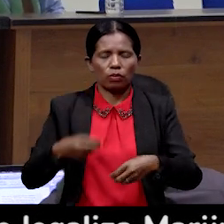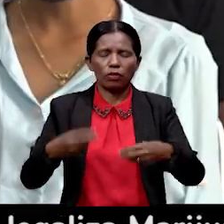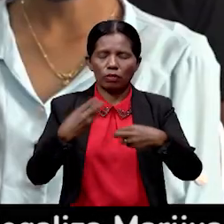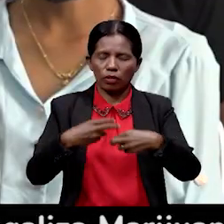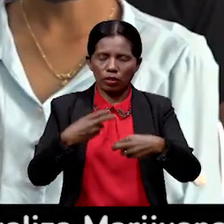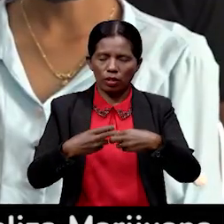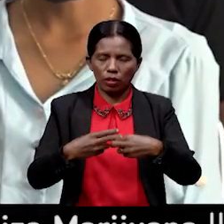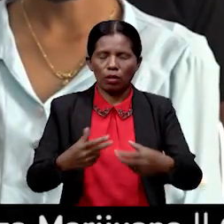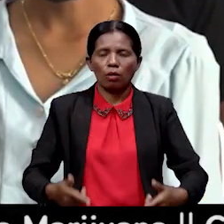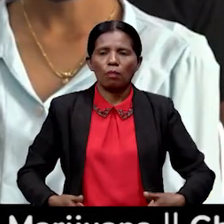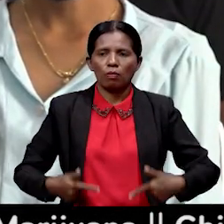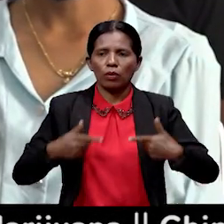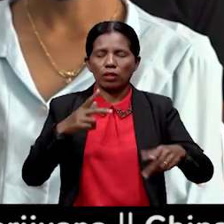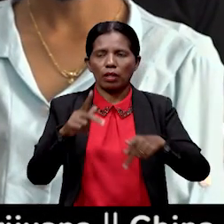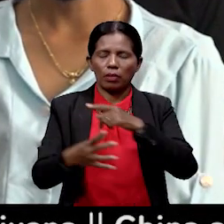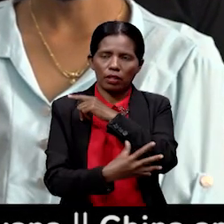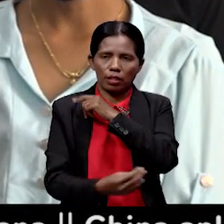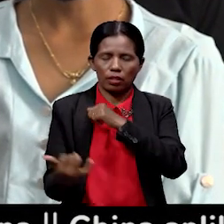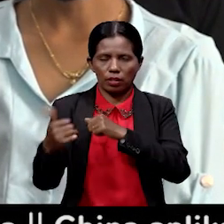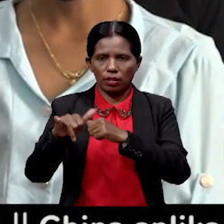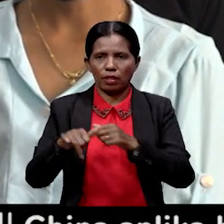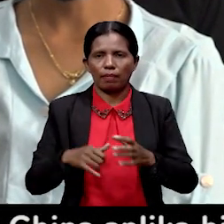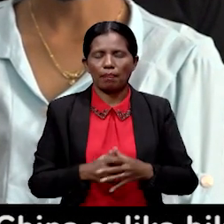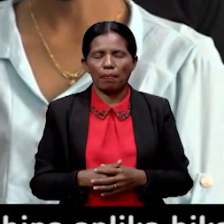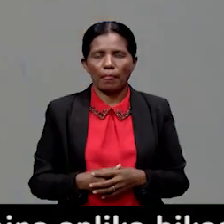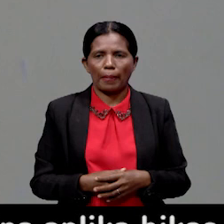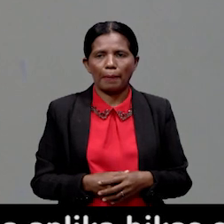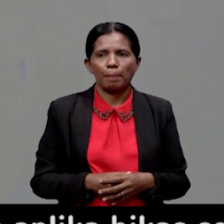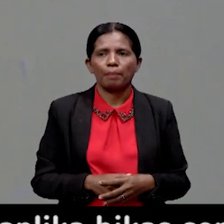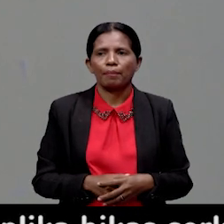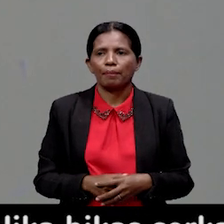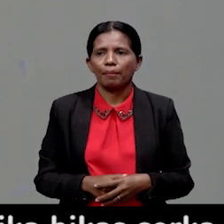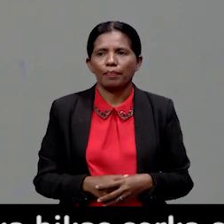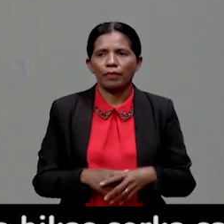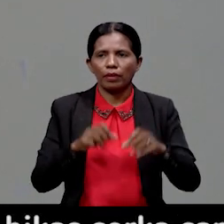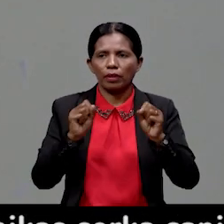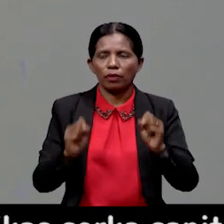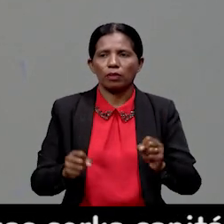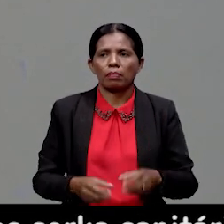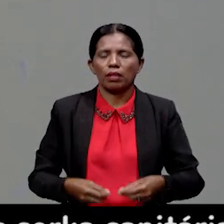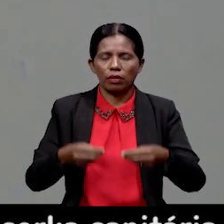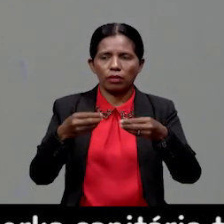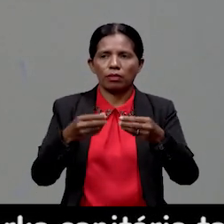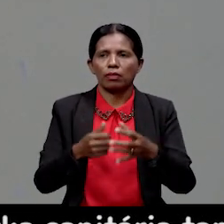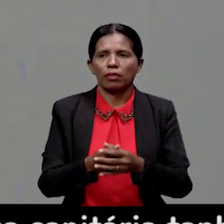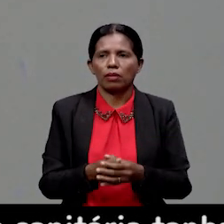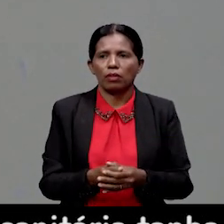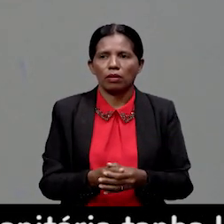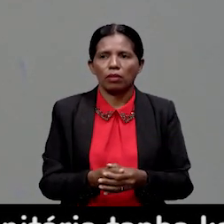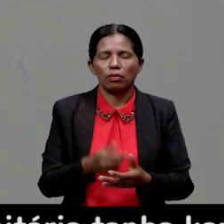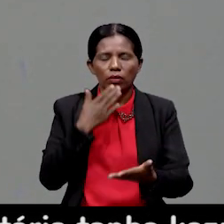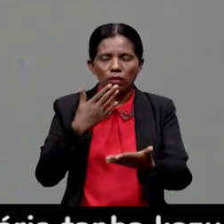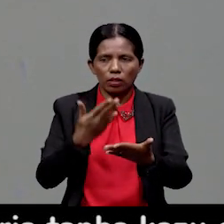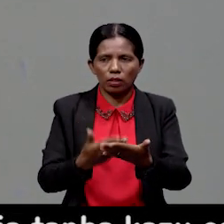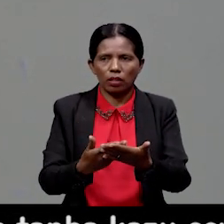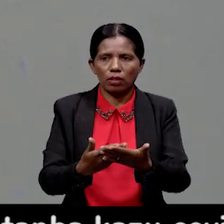ba mores ai leba o ansira. Presidente nebe idealiu, ho nebele garante na fosso solução que tem